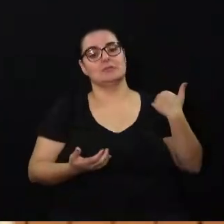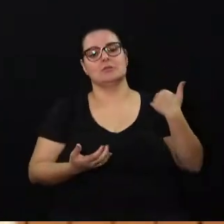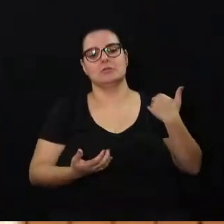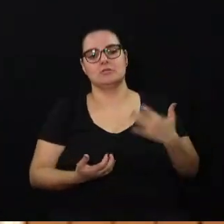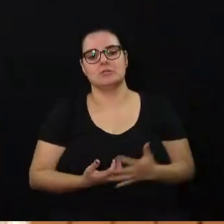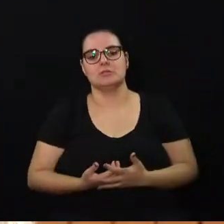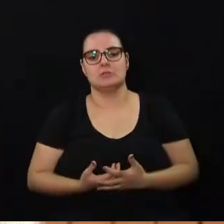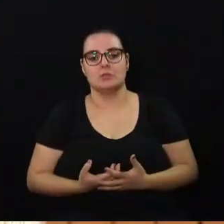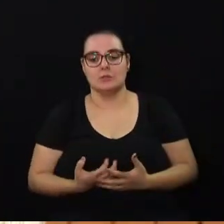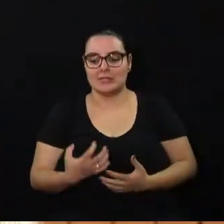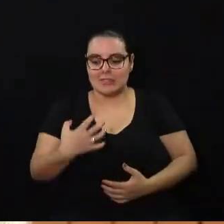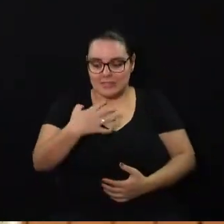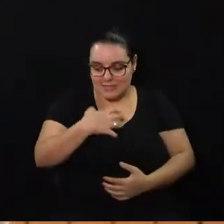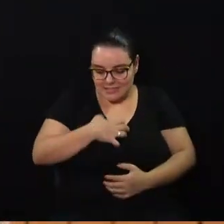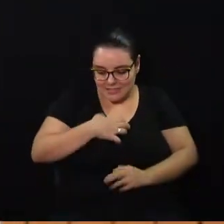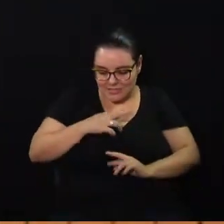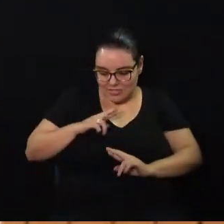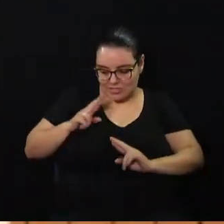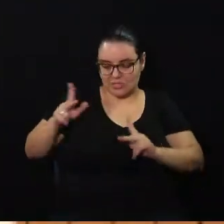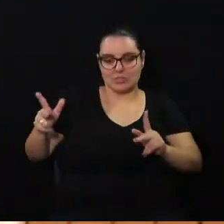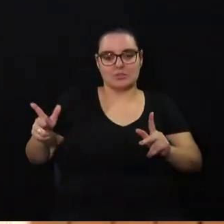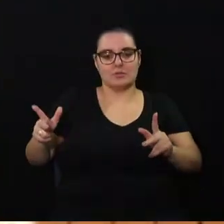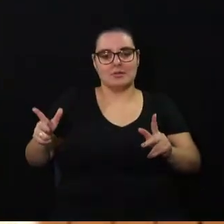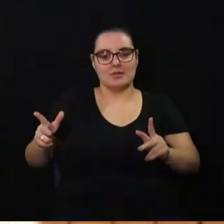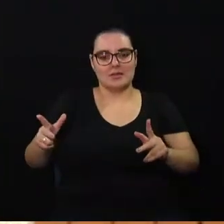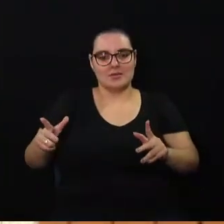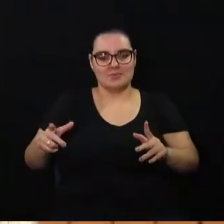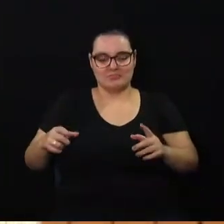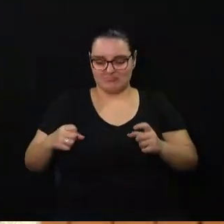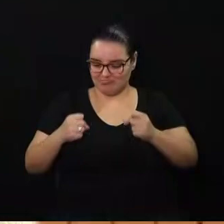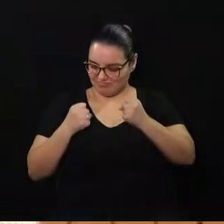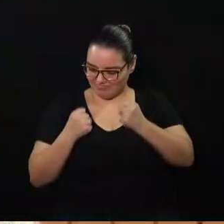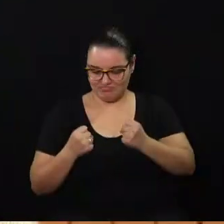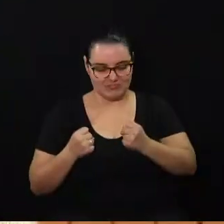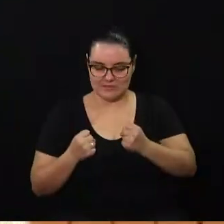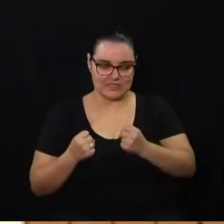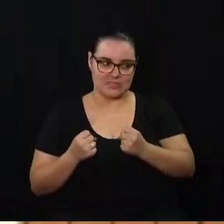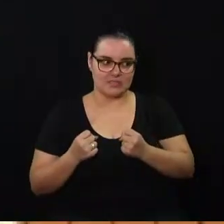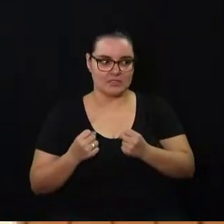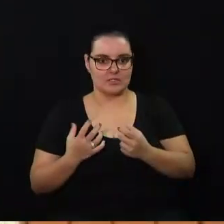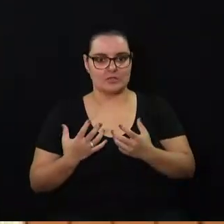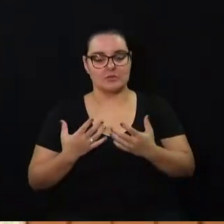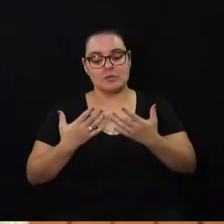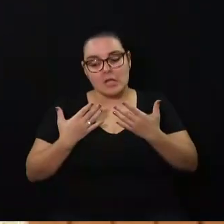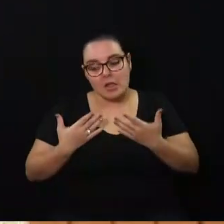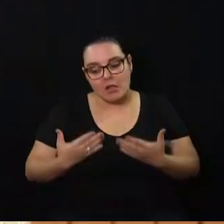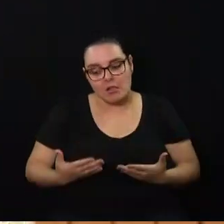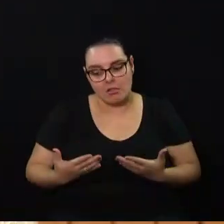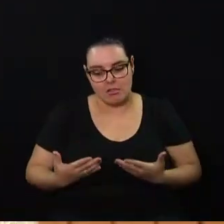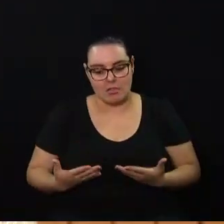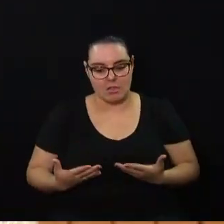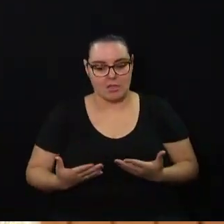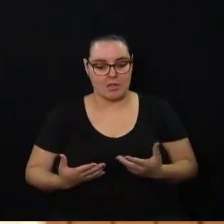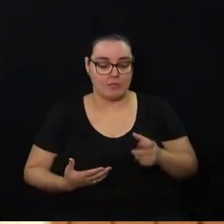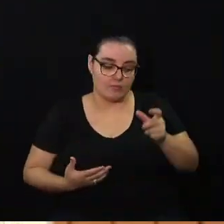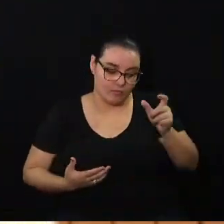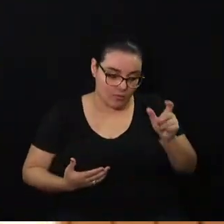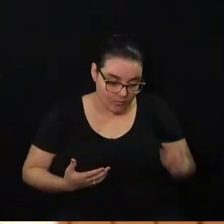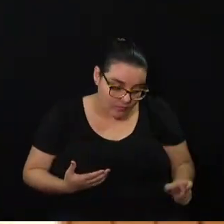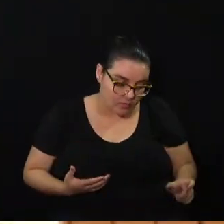esse sentir-se diferentes oaci menos penoso né pra que só assim menos pesado pra ele